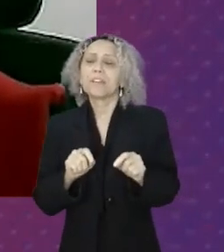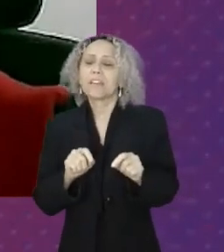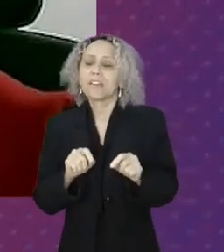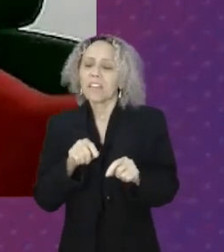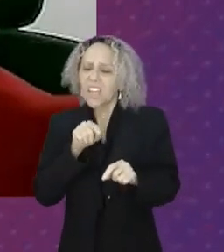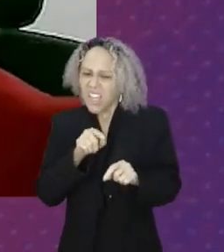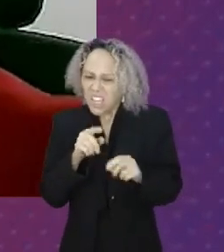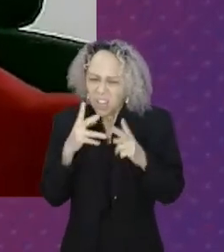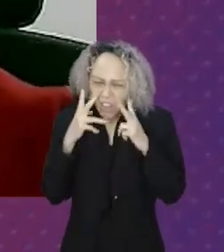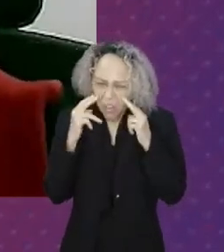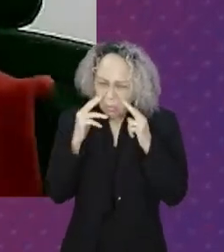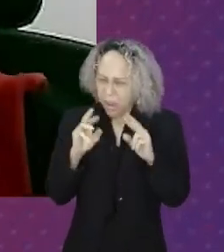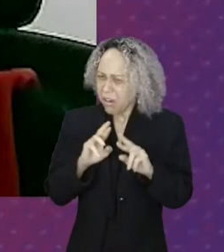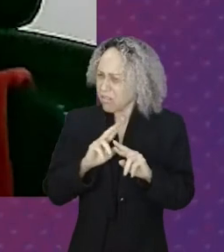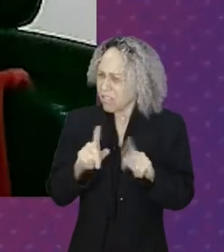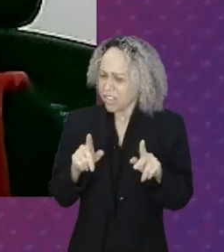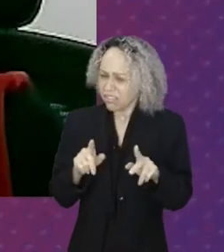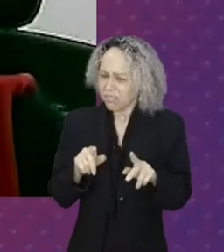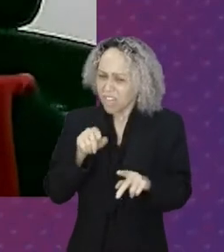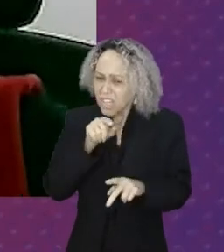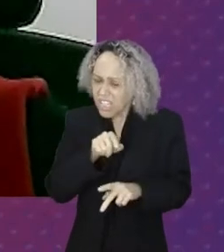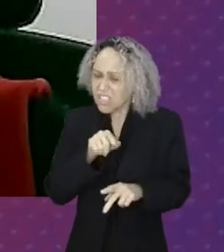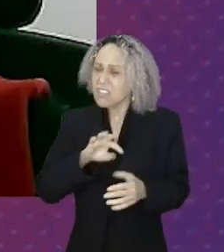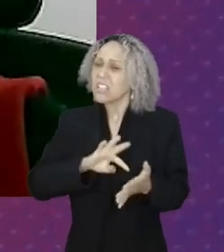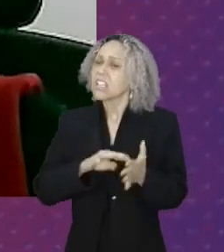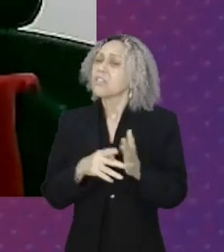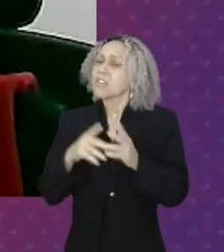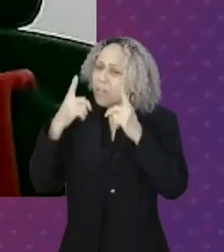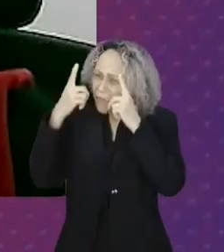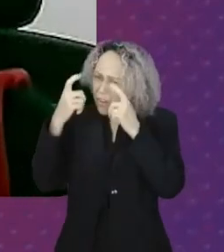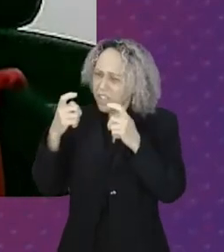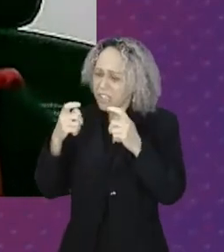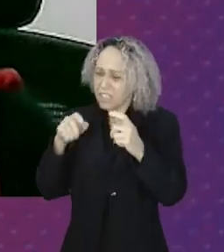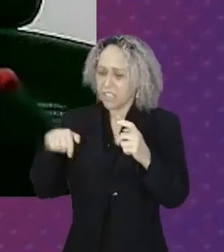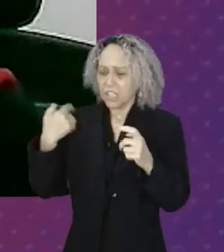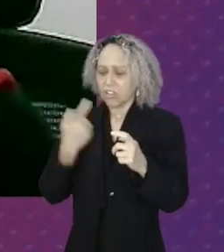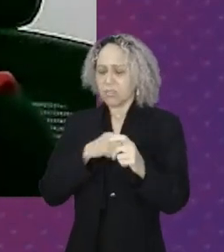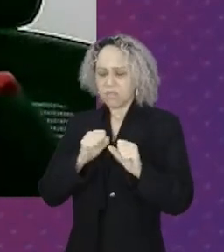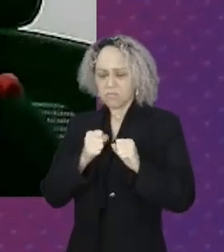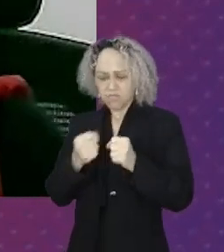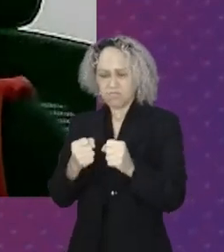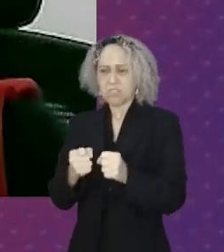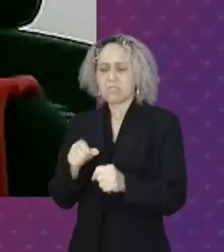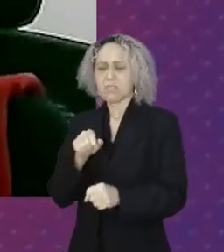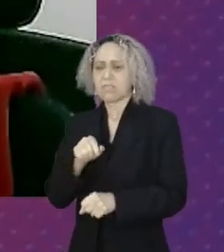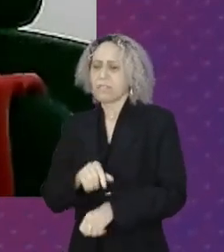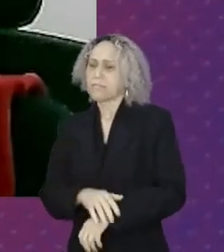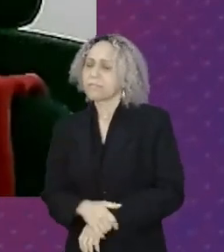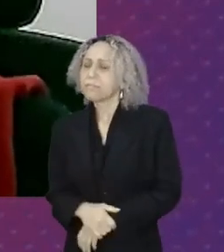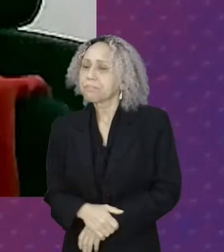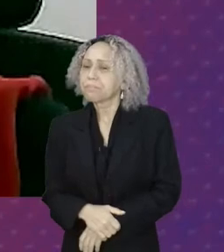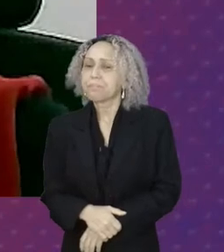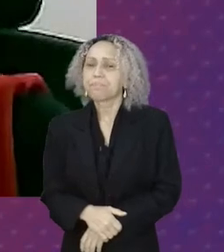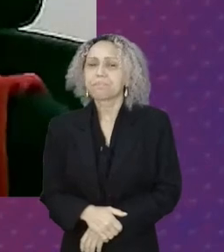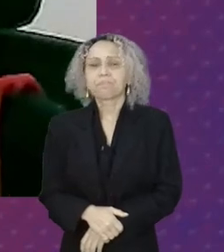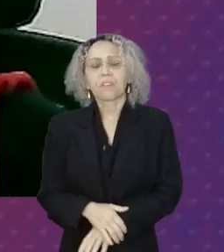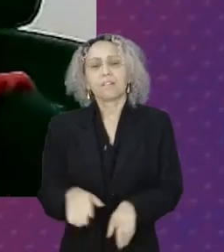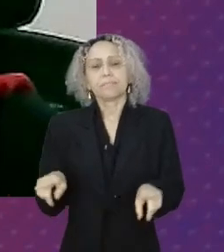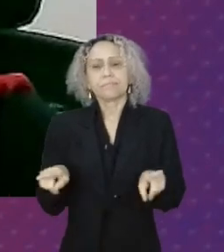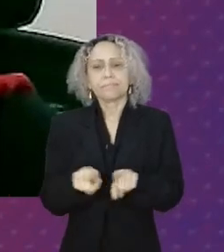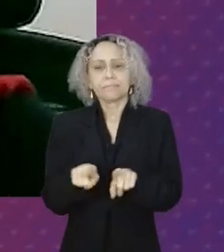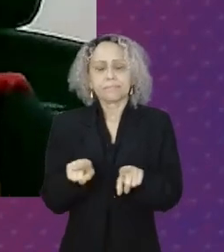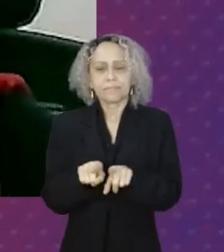ser combatido. Nós vemos também que, no momento da ação